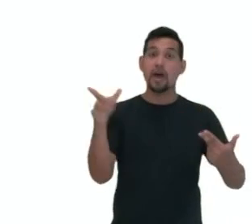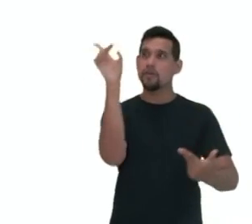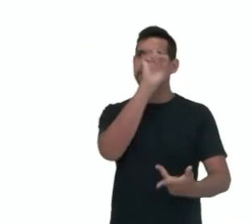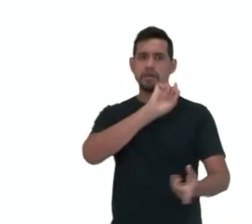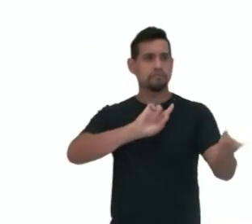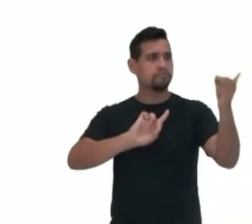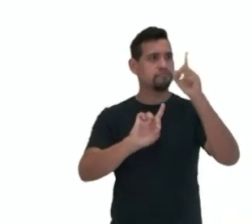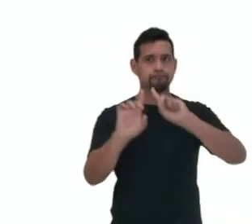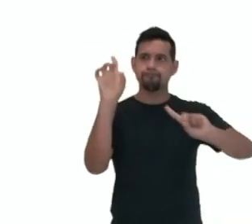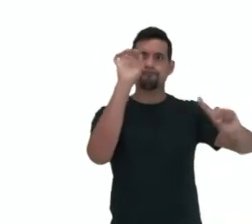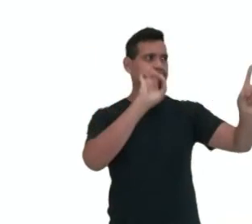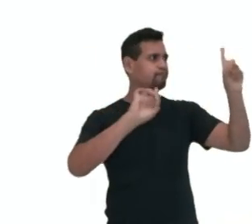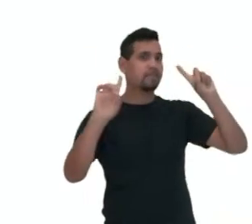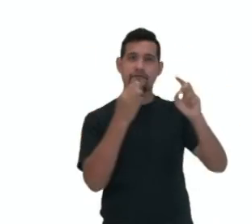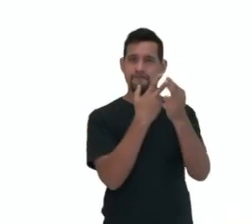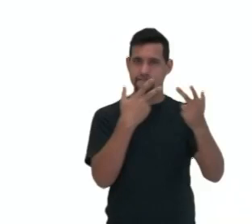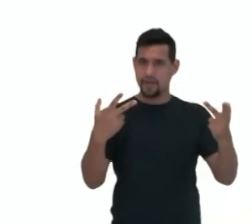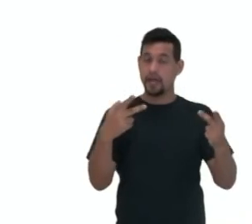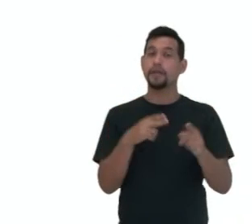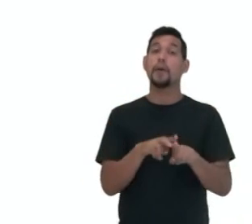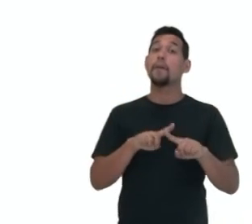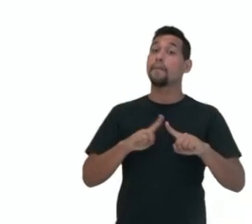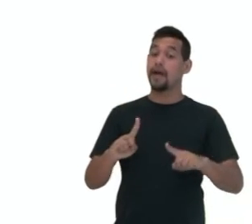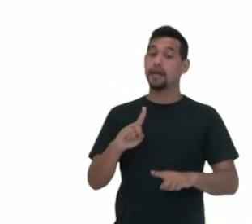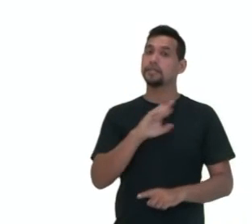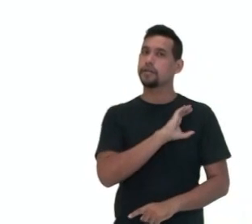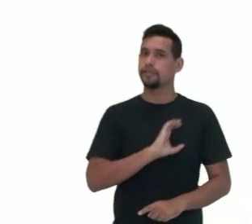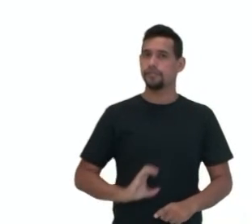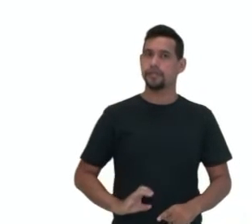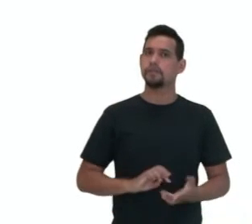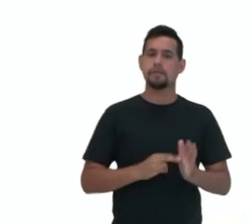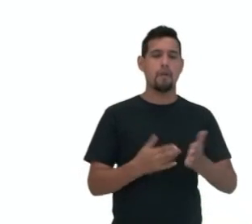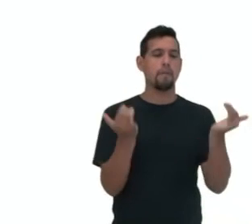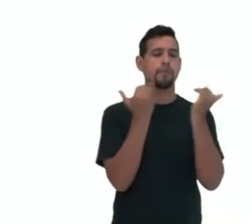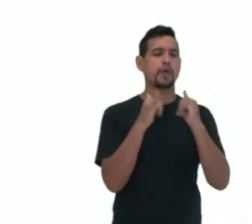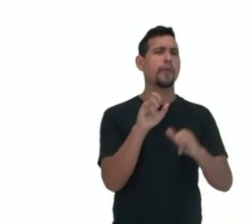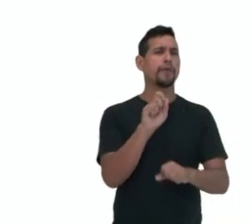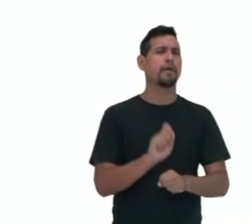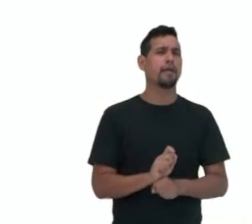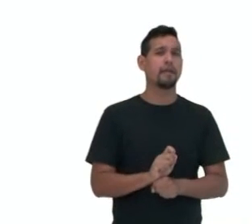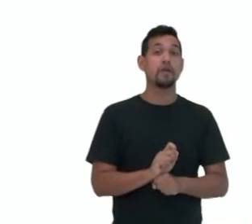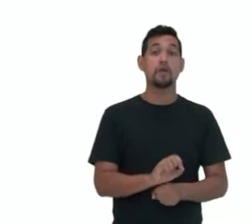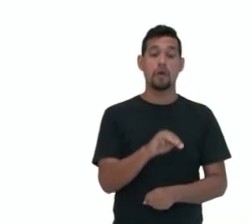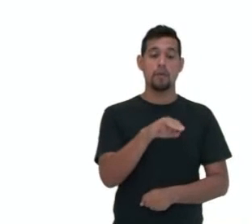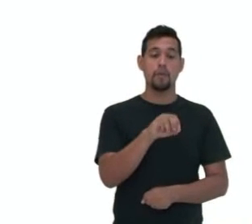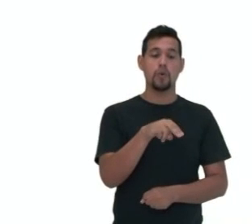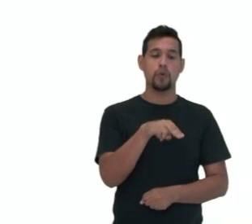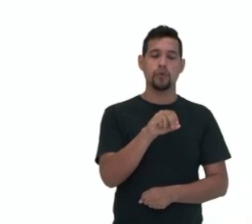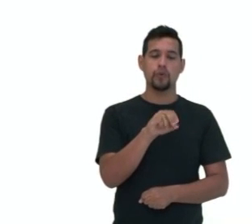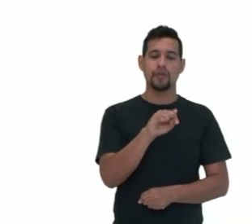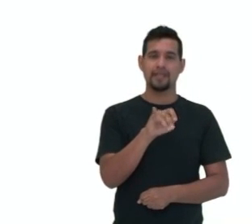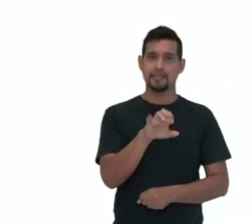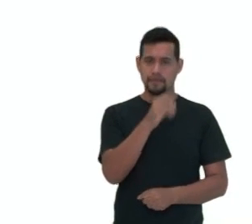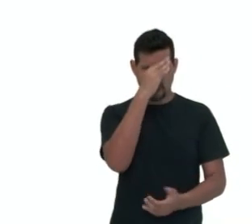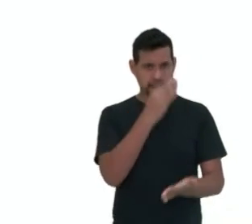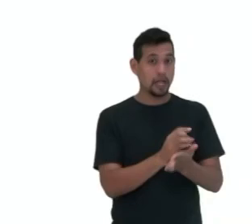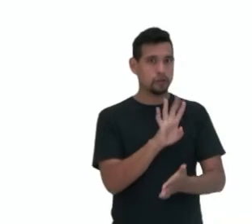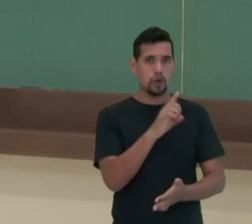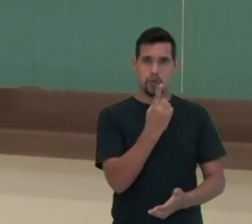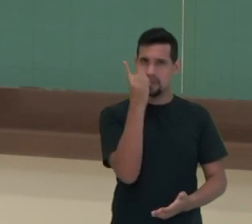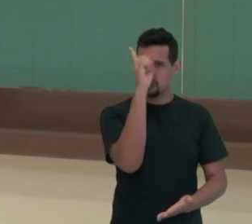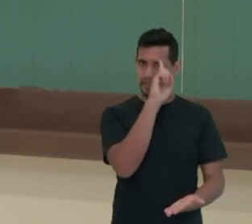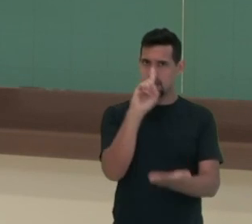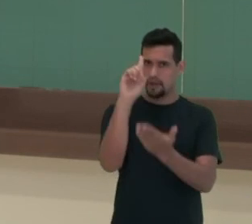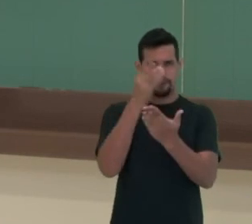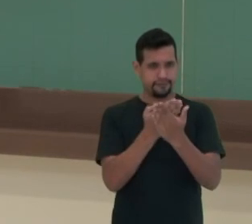apoteose. Já o cristianismo, Jesus pregava o monoteísmo, a crença num só Deus.